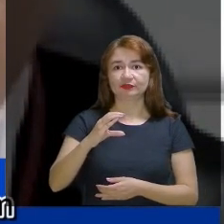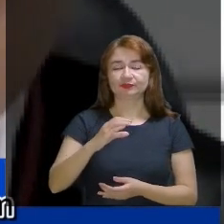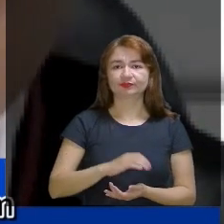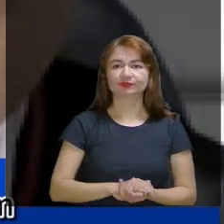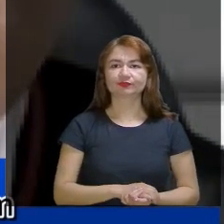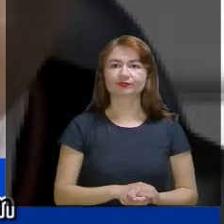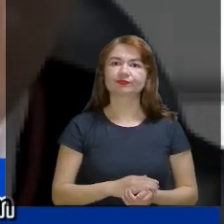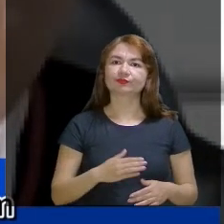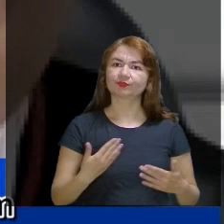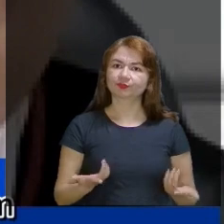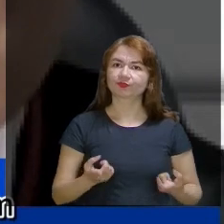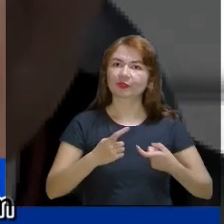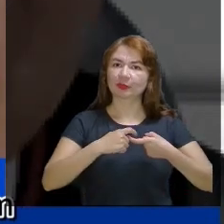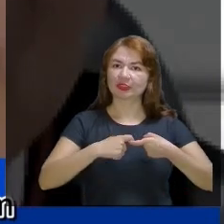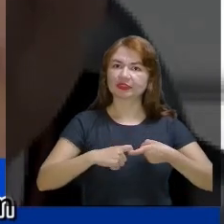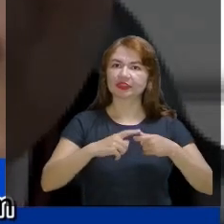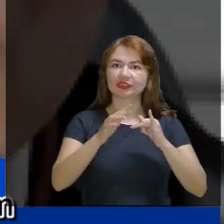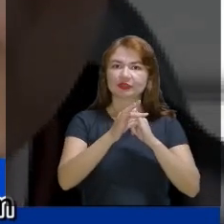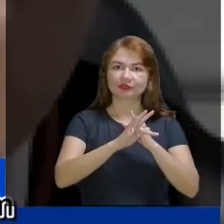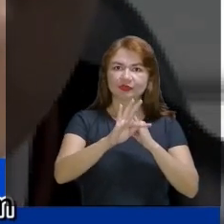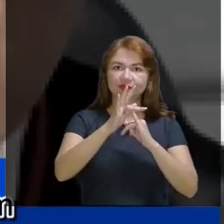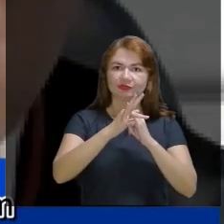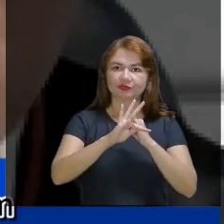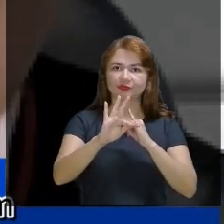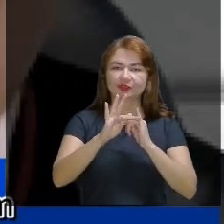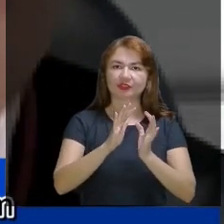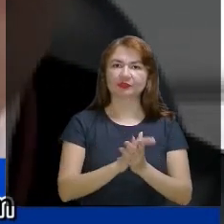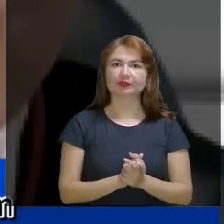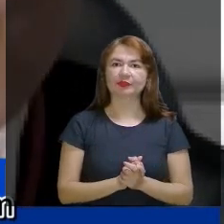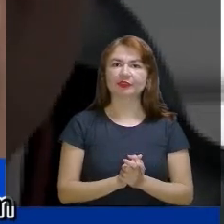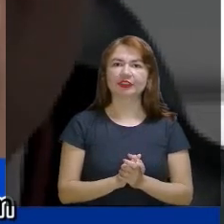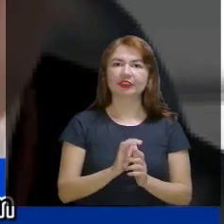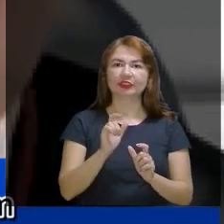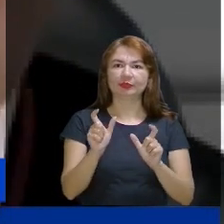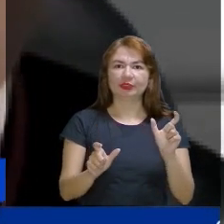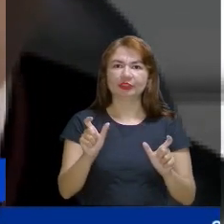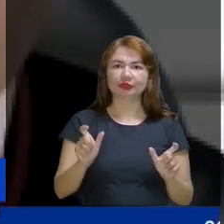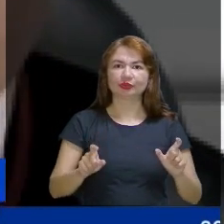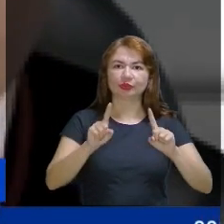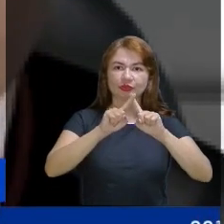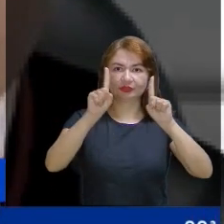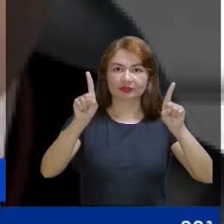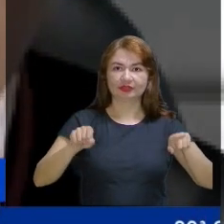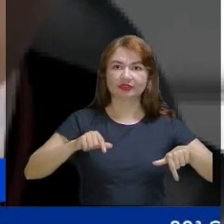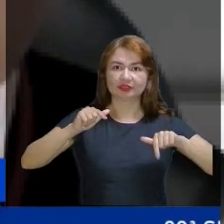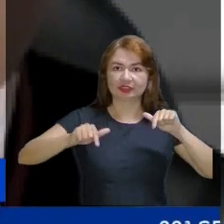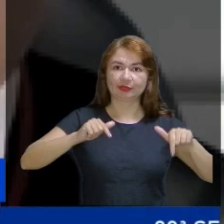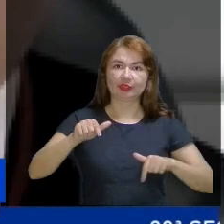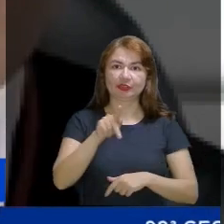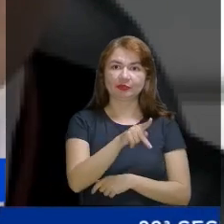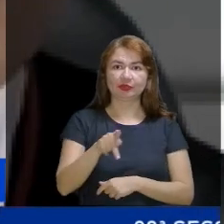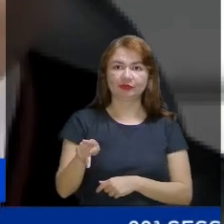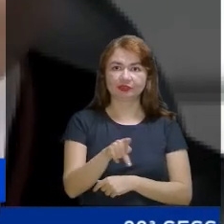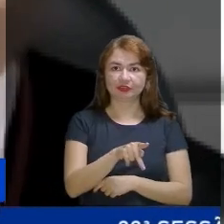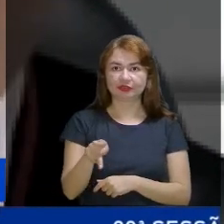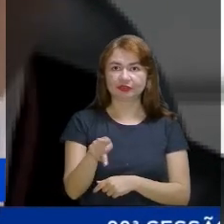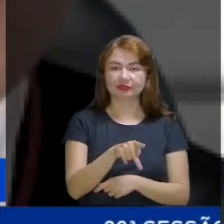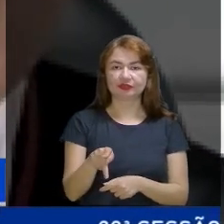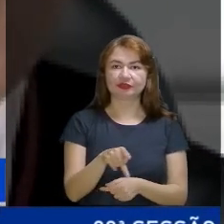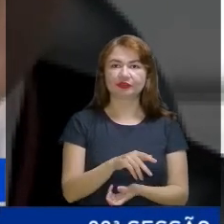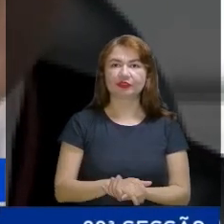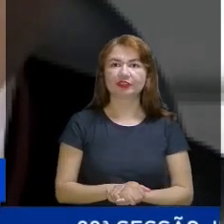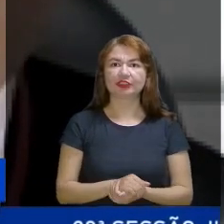foi com a parceria do IFAP, tem também servidores do IFAP que fizeram, professores do IFAP que também fizeram esse